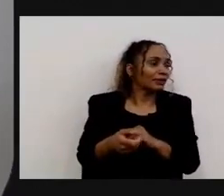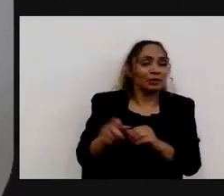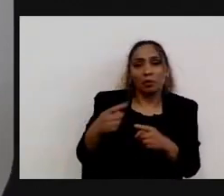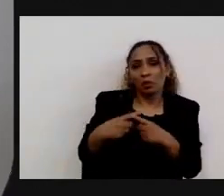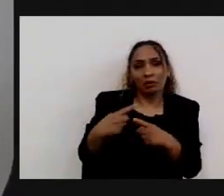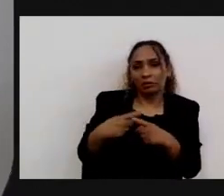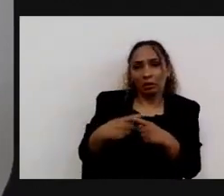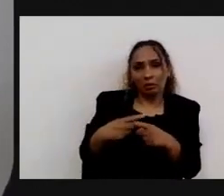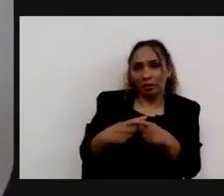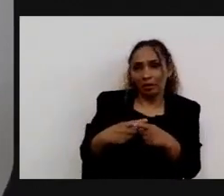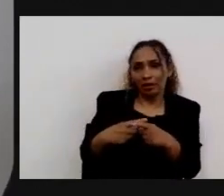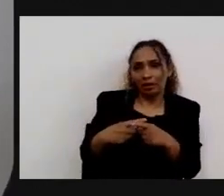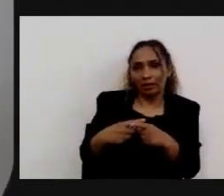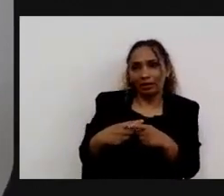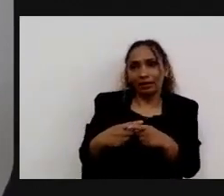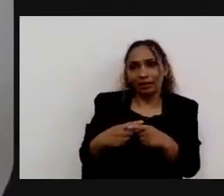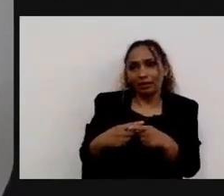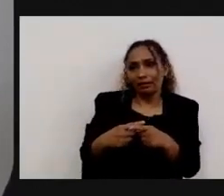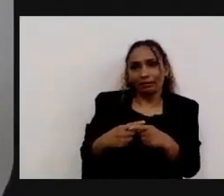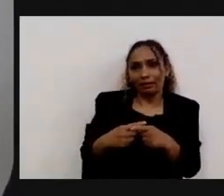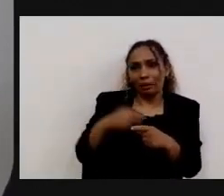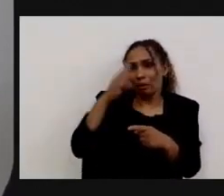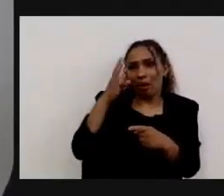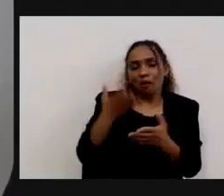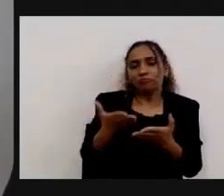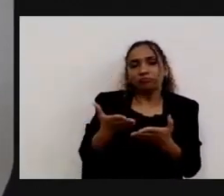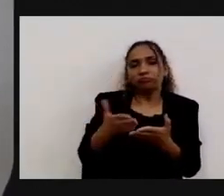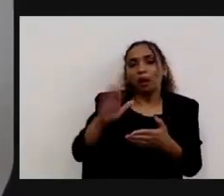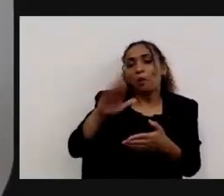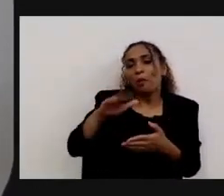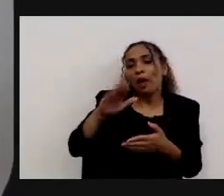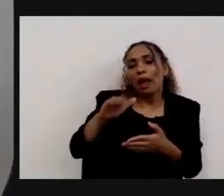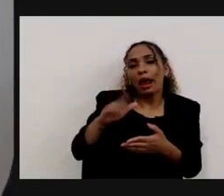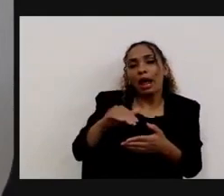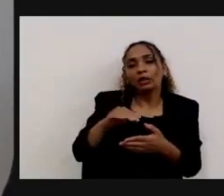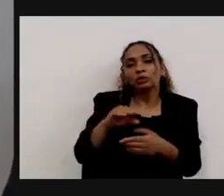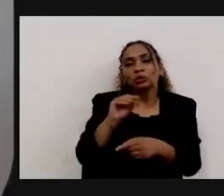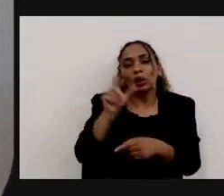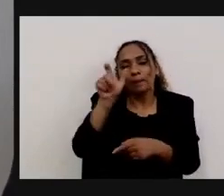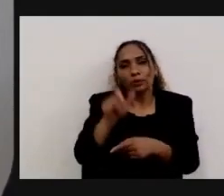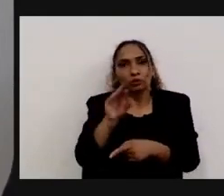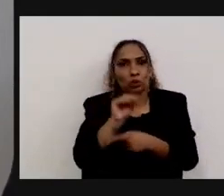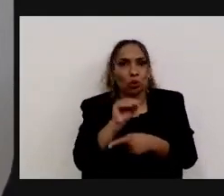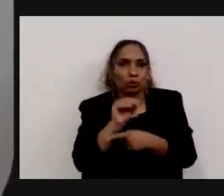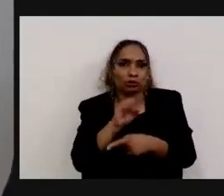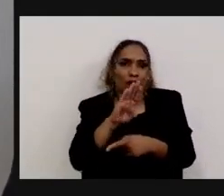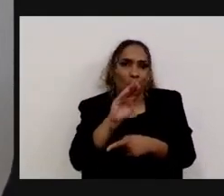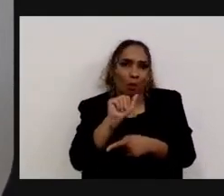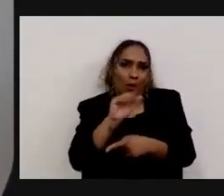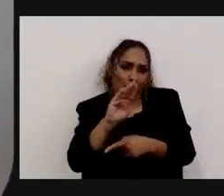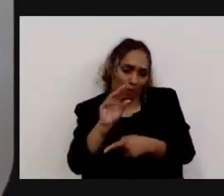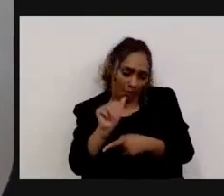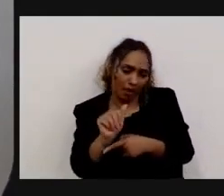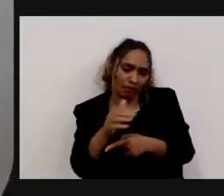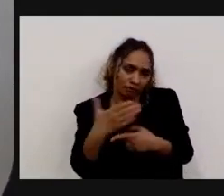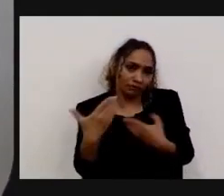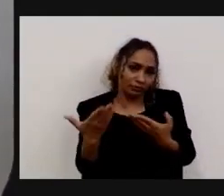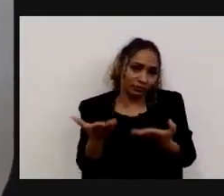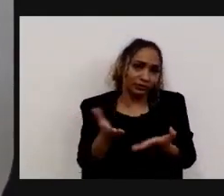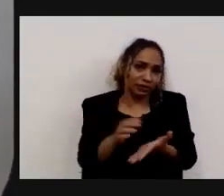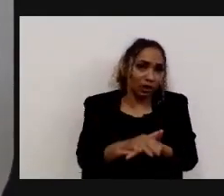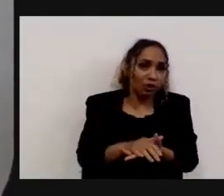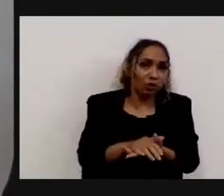babá também é isso então maravilhoso para os pais fala outro especificaram então a gente faz isso muitas vezes né a